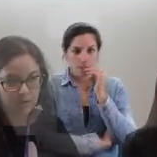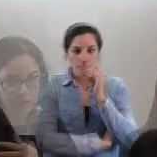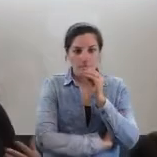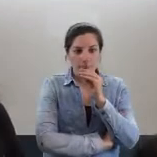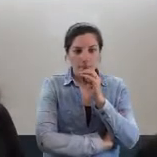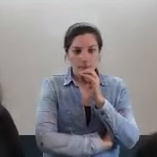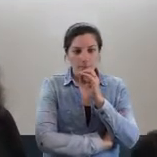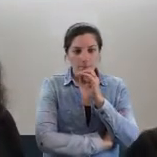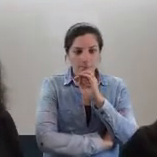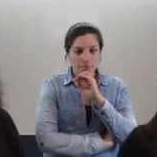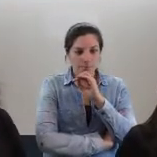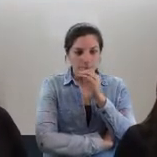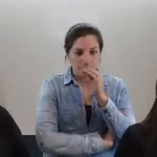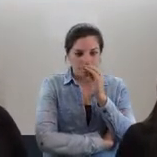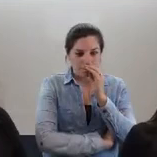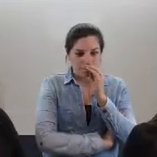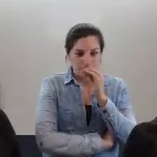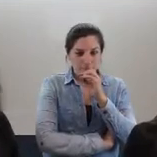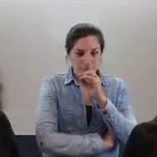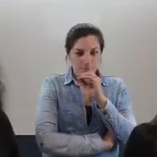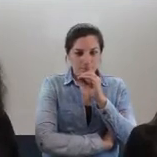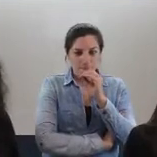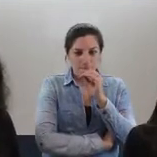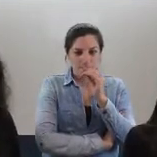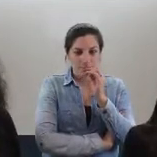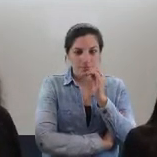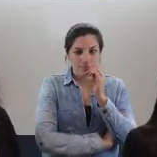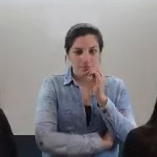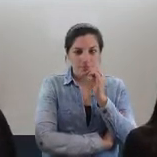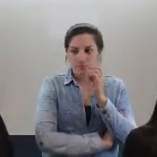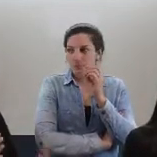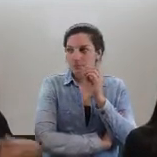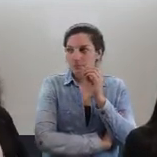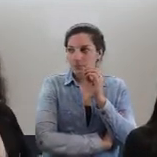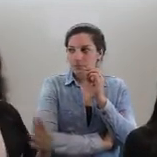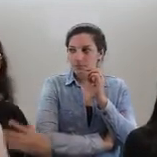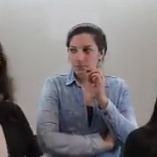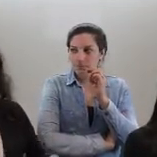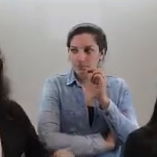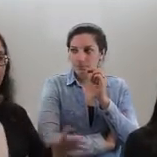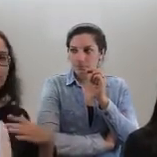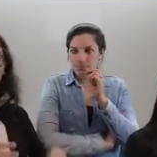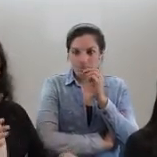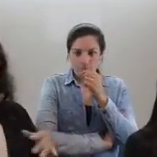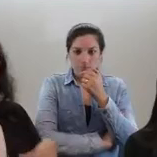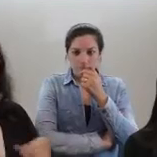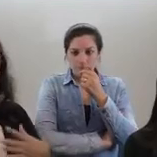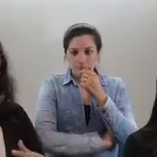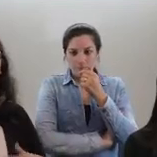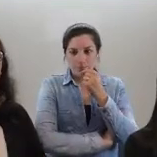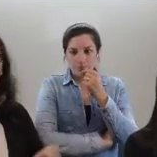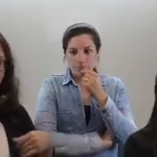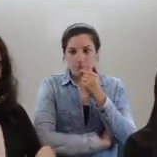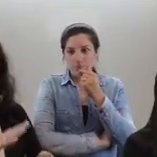UNO. Apesar de trabalhar na biblioteca, Casa de Ferreira Espeta de Pau, eu acabo não pegando livro por conta do tempo